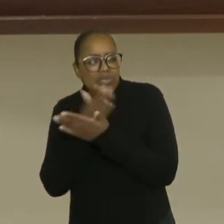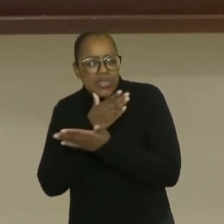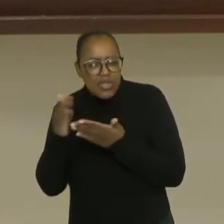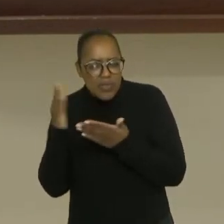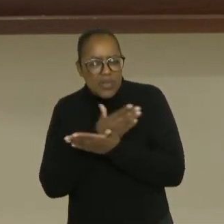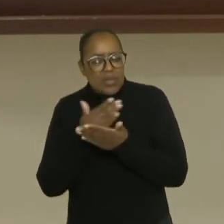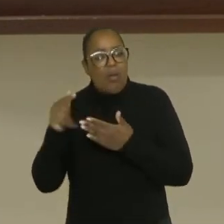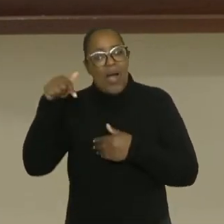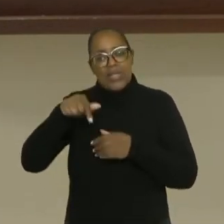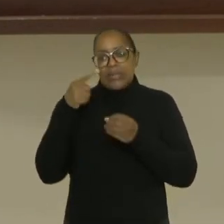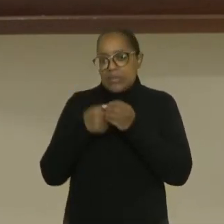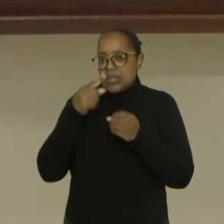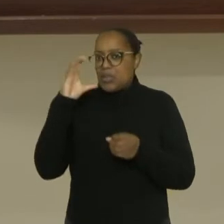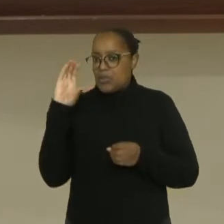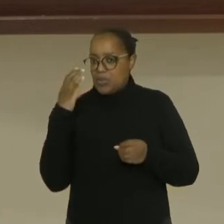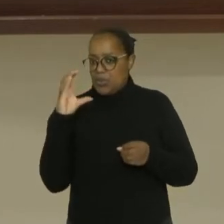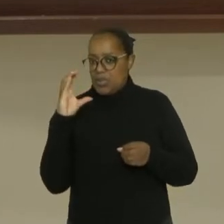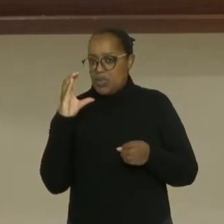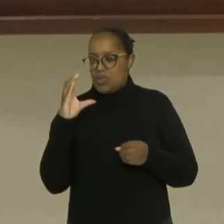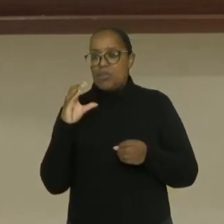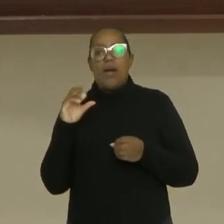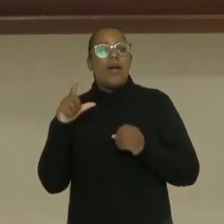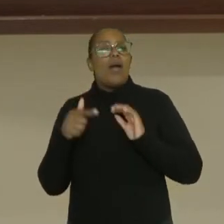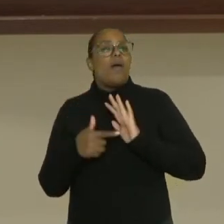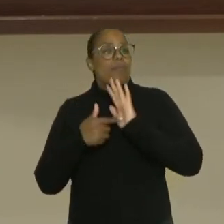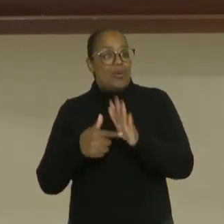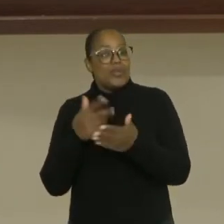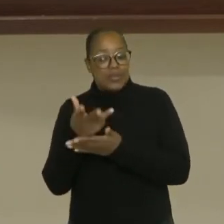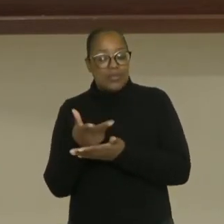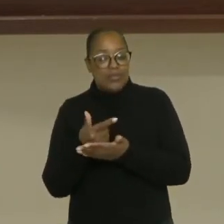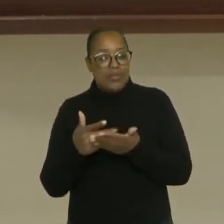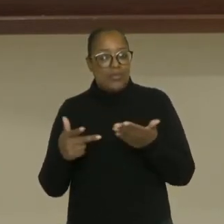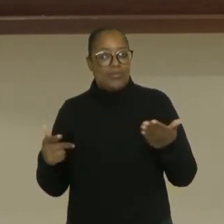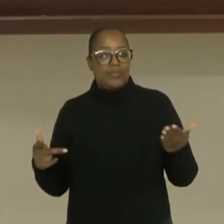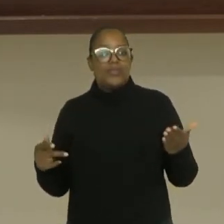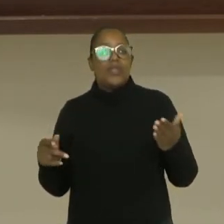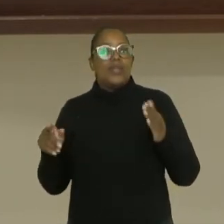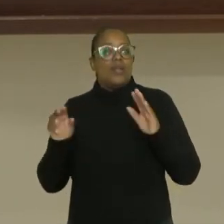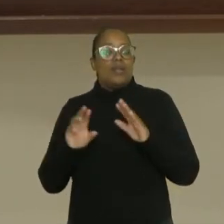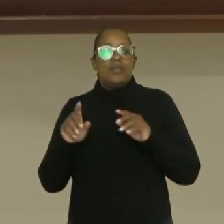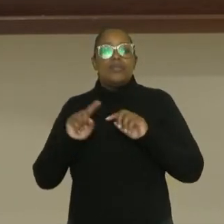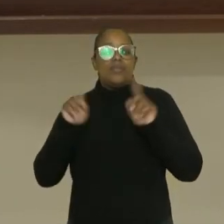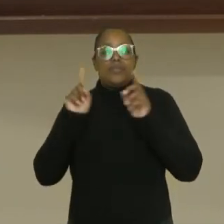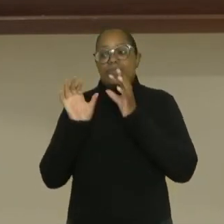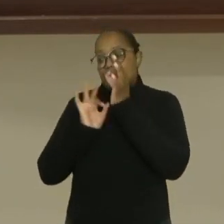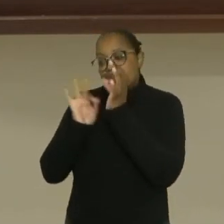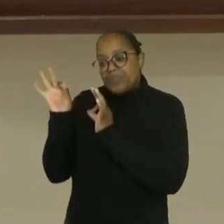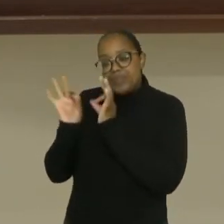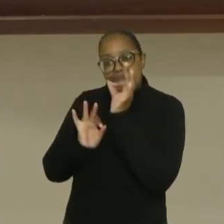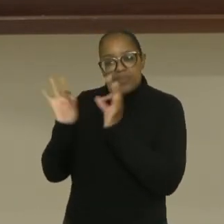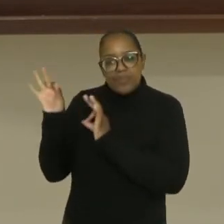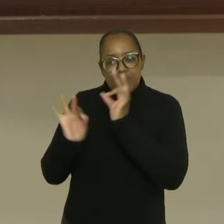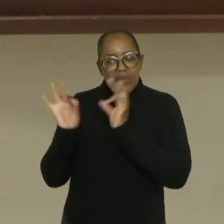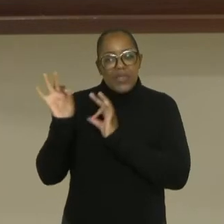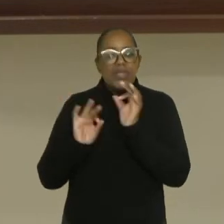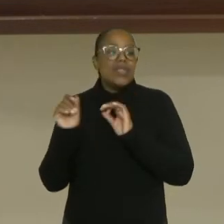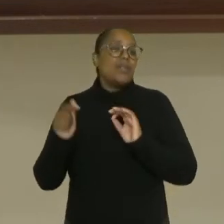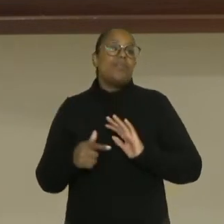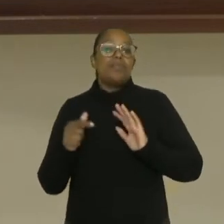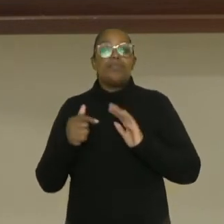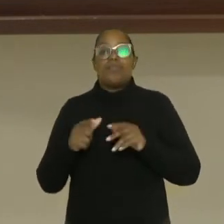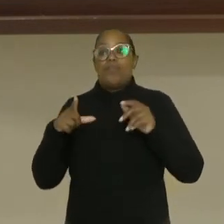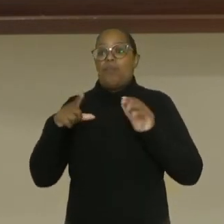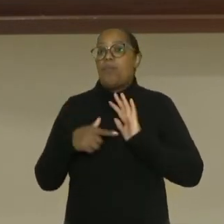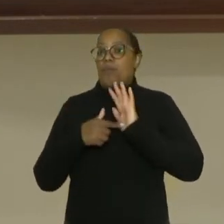em Curitiba, o desenho dessa desigualdade é muito mais planejado ainda, de deixar às margens